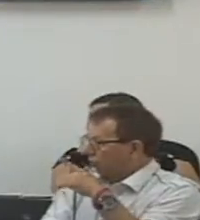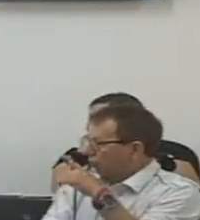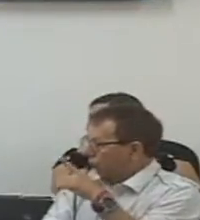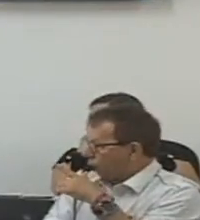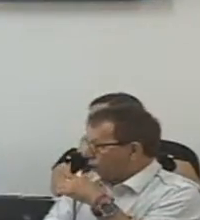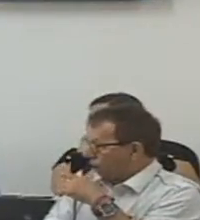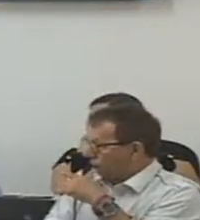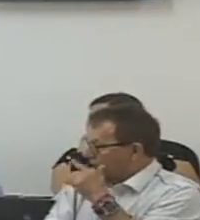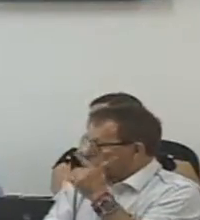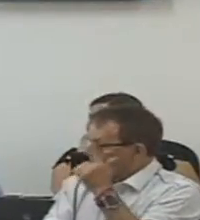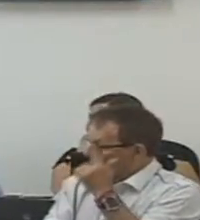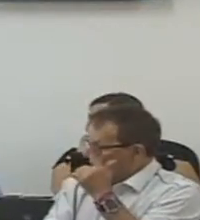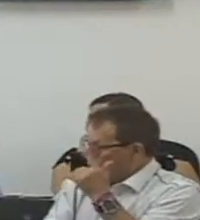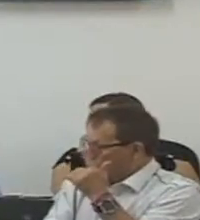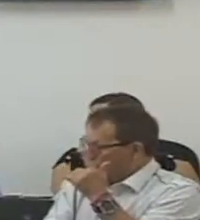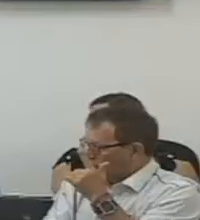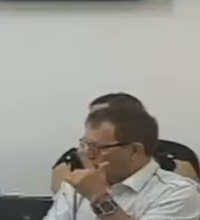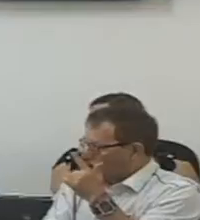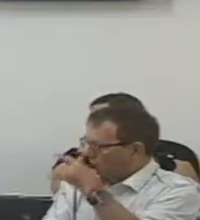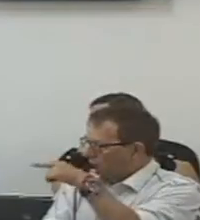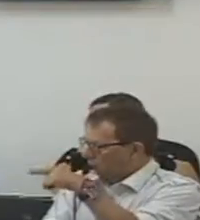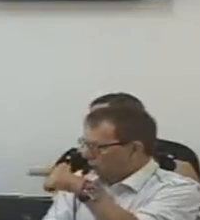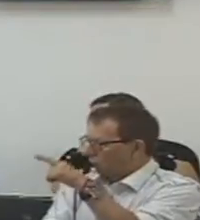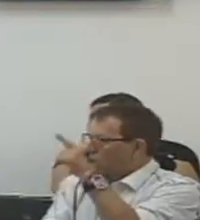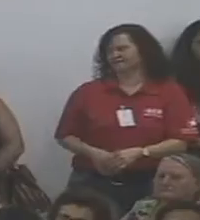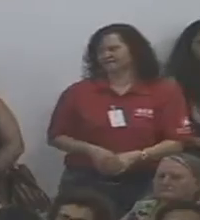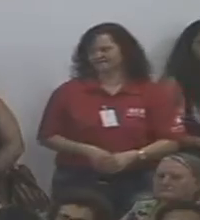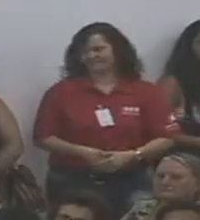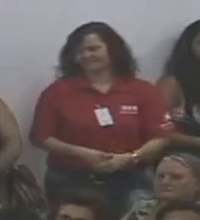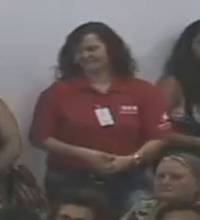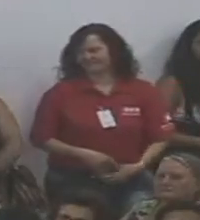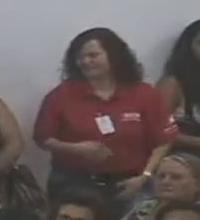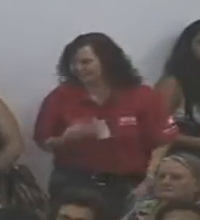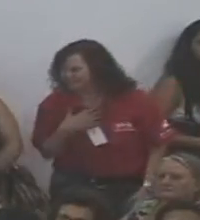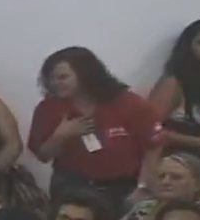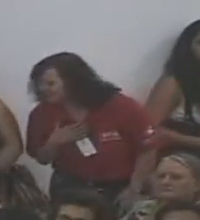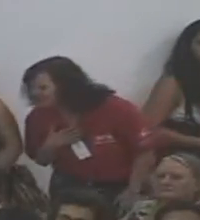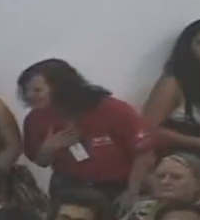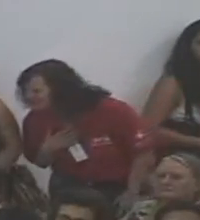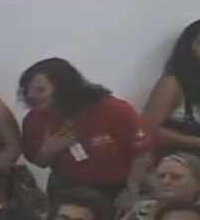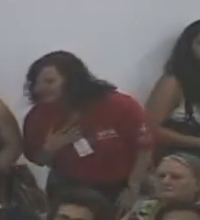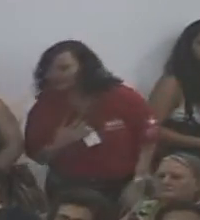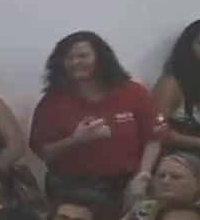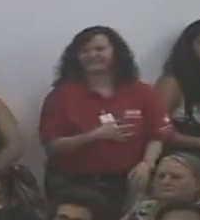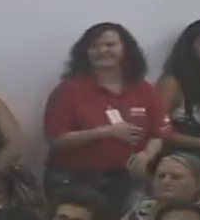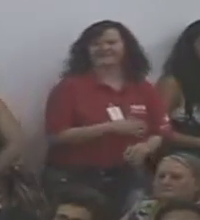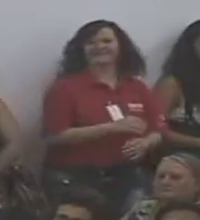disse, um coro tão ensurdecedor que isso não vai acontecer.